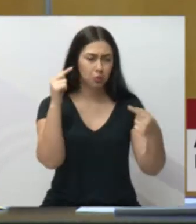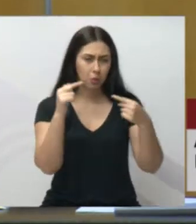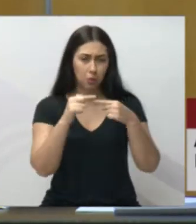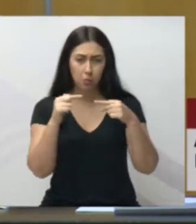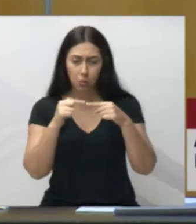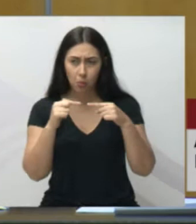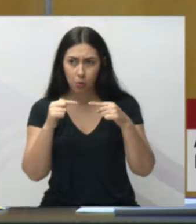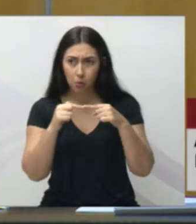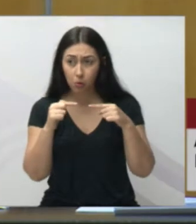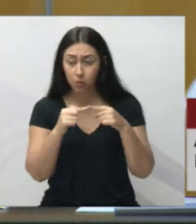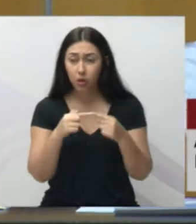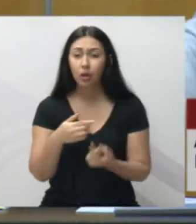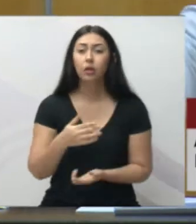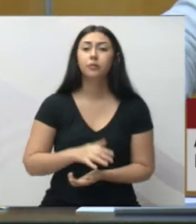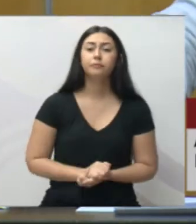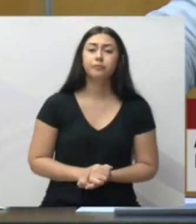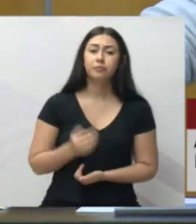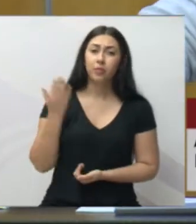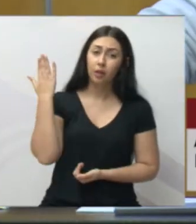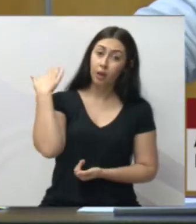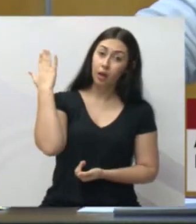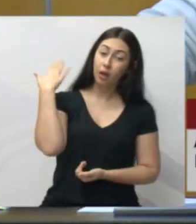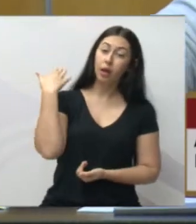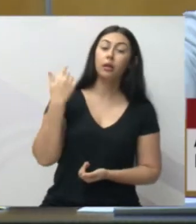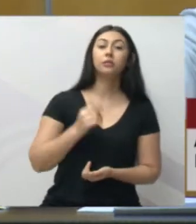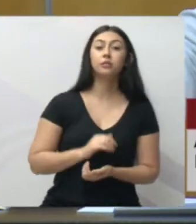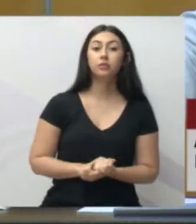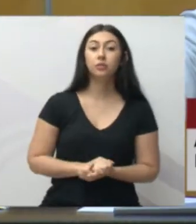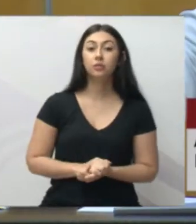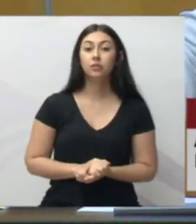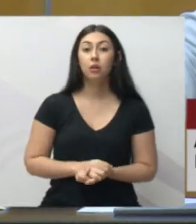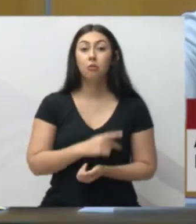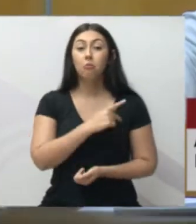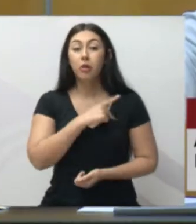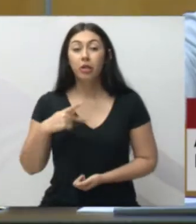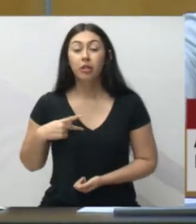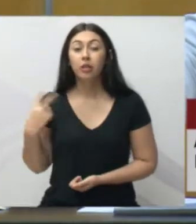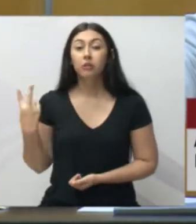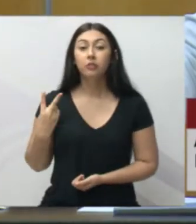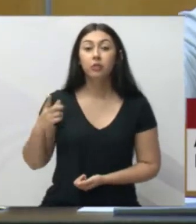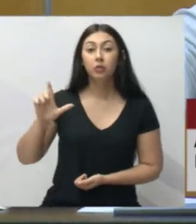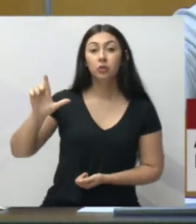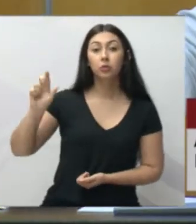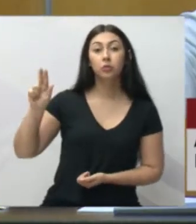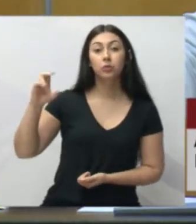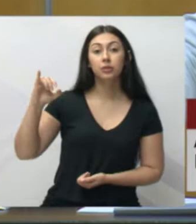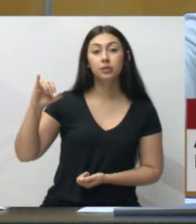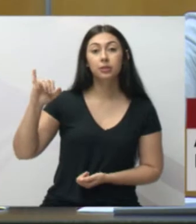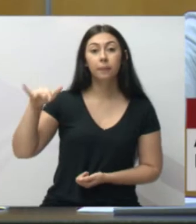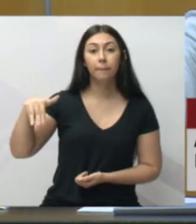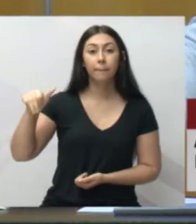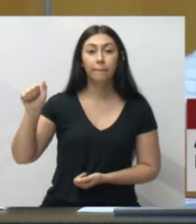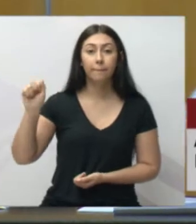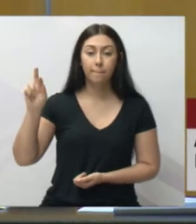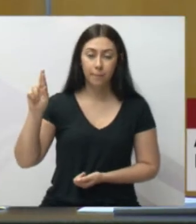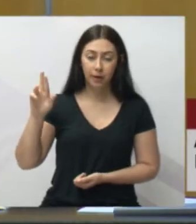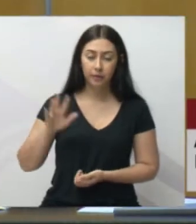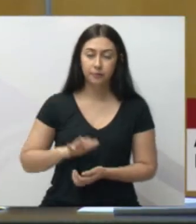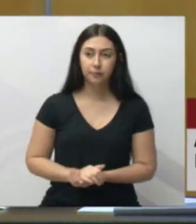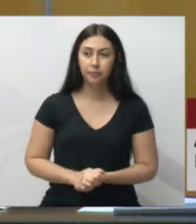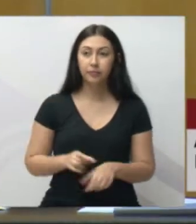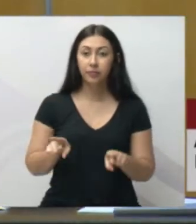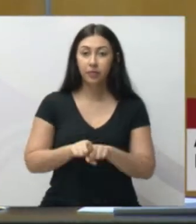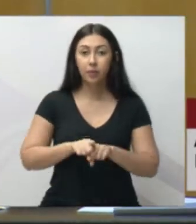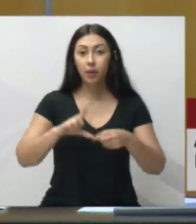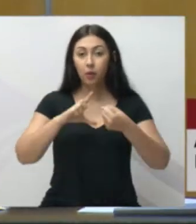por Vossa Excelência, pela vereadora Lucimar Ponciano e pela vereadora Márcia Santos, considerando que o